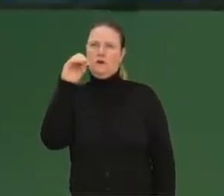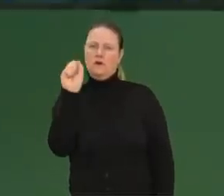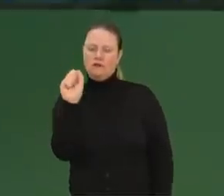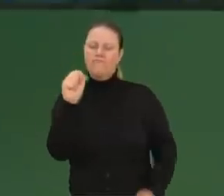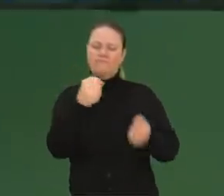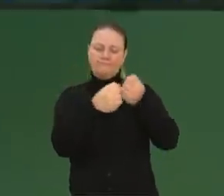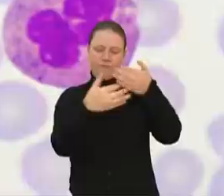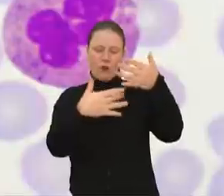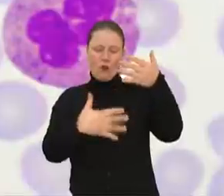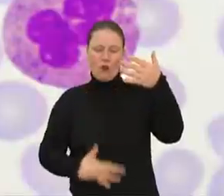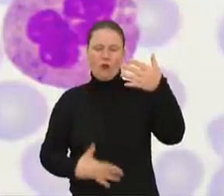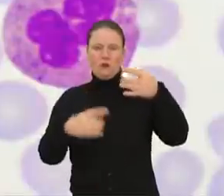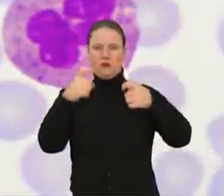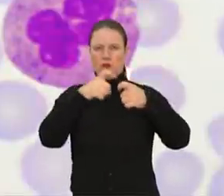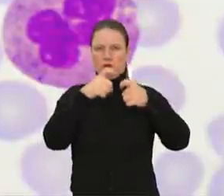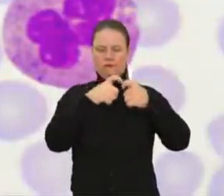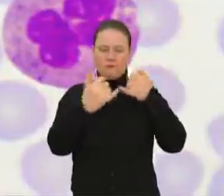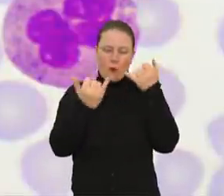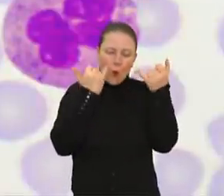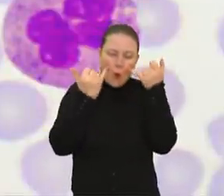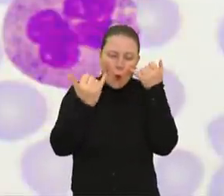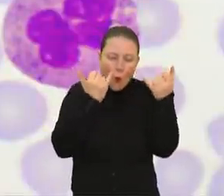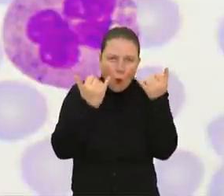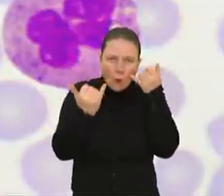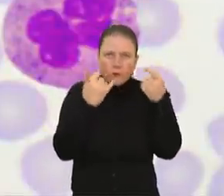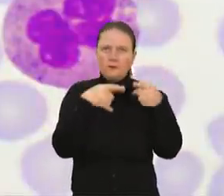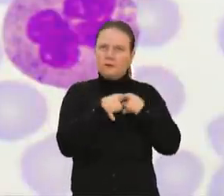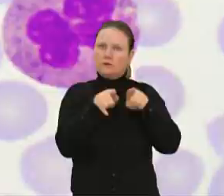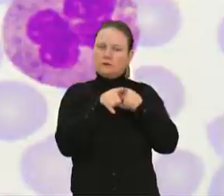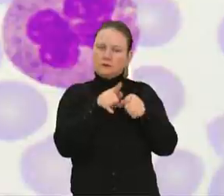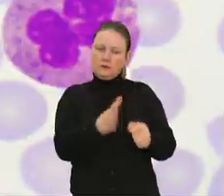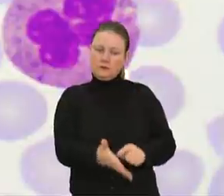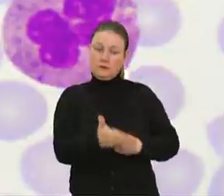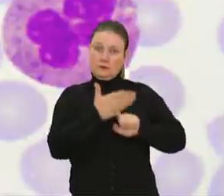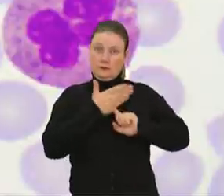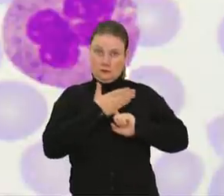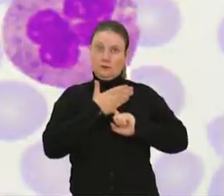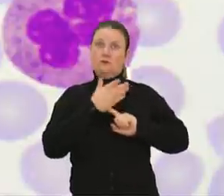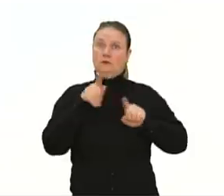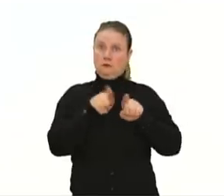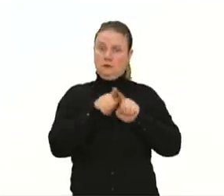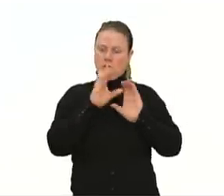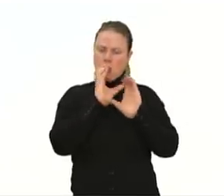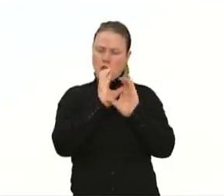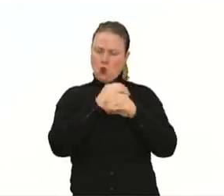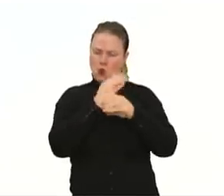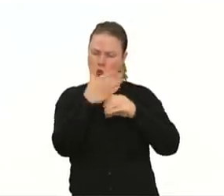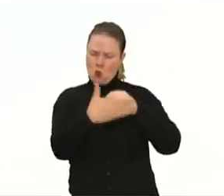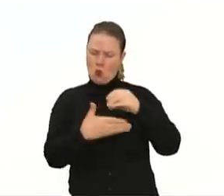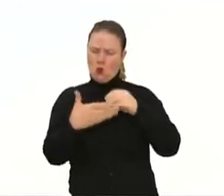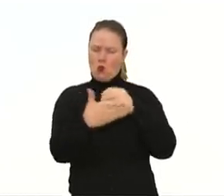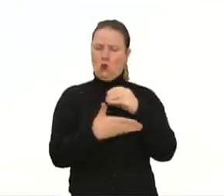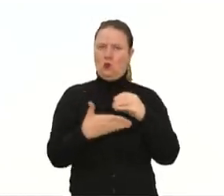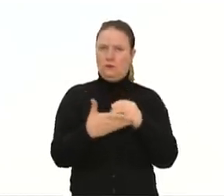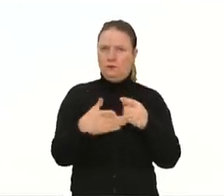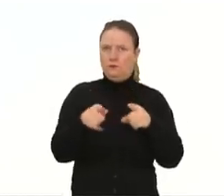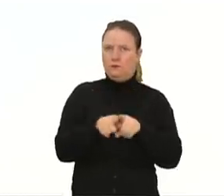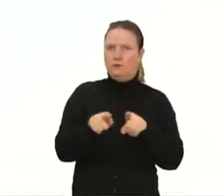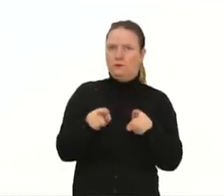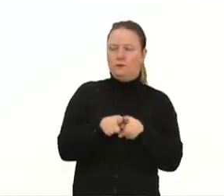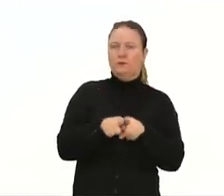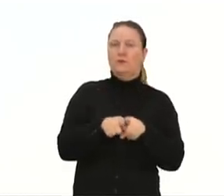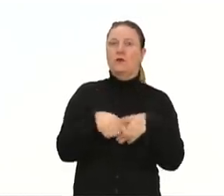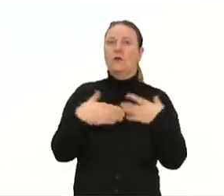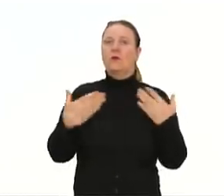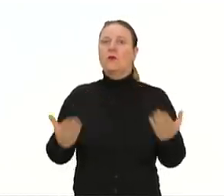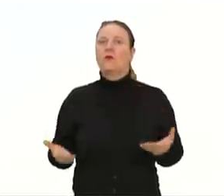hemograma. Então, várias informações a respeito deles também podem aparecer neste exame. A parte do